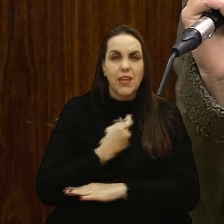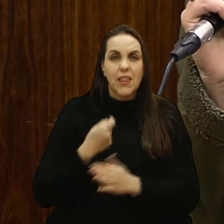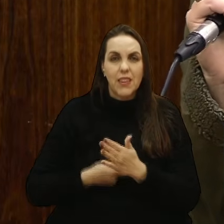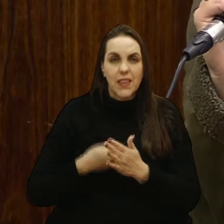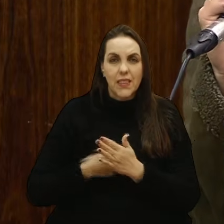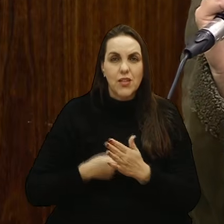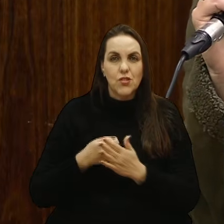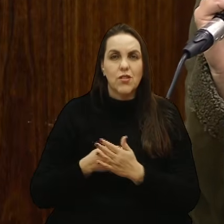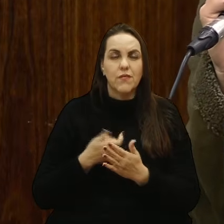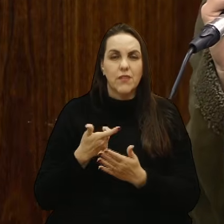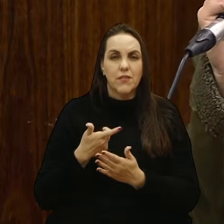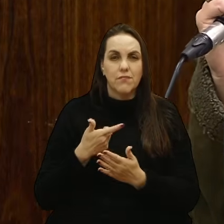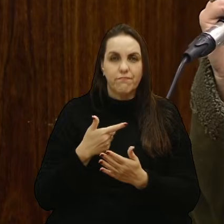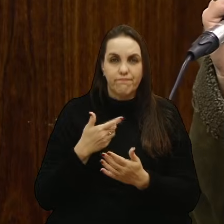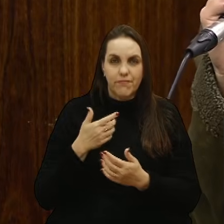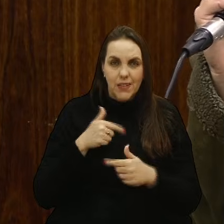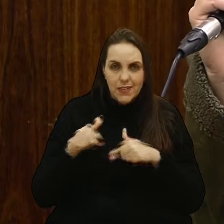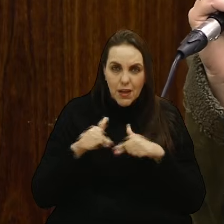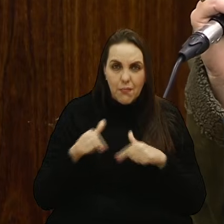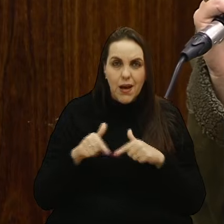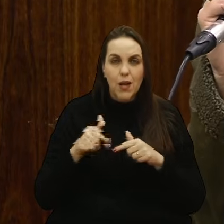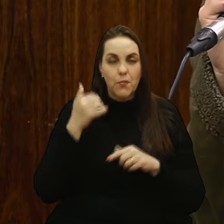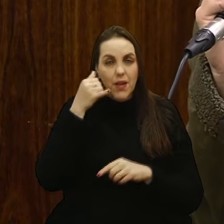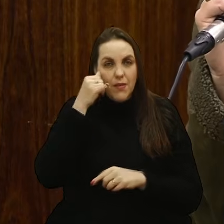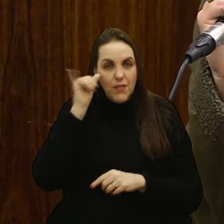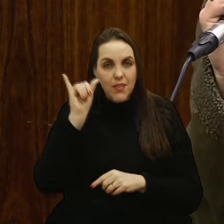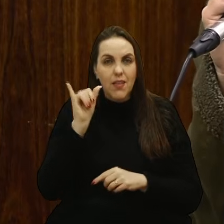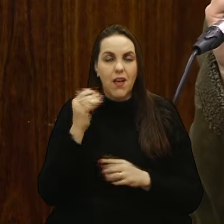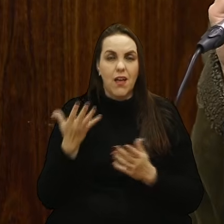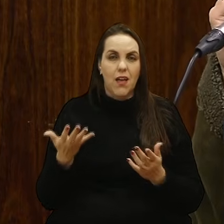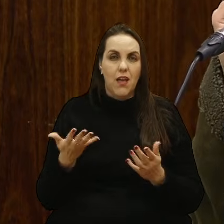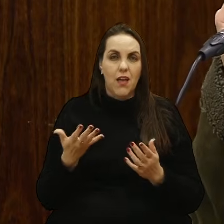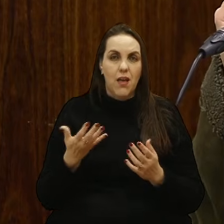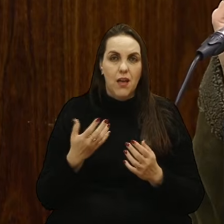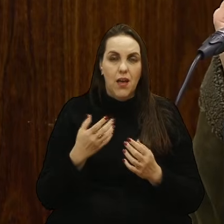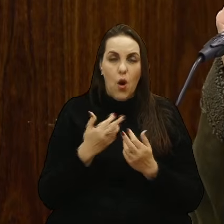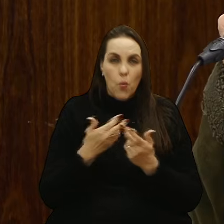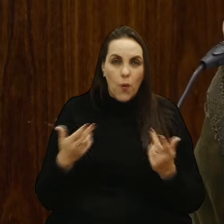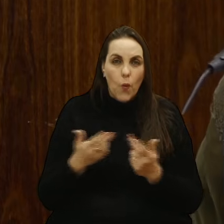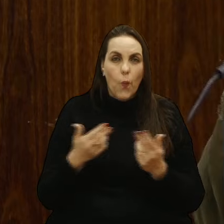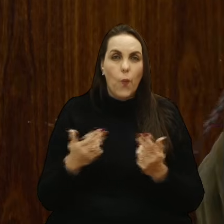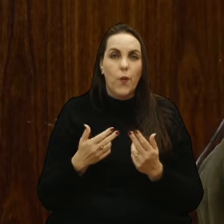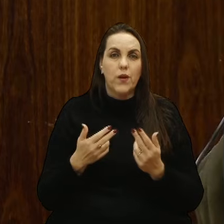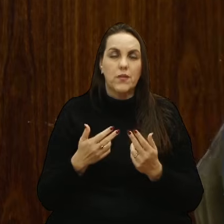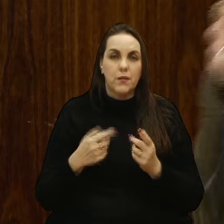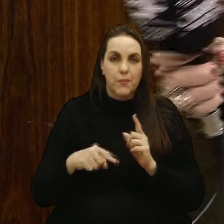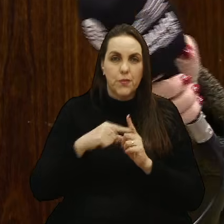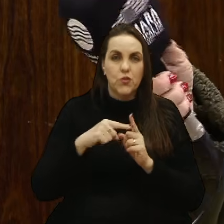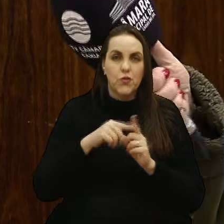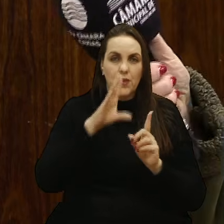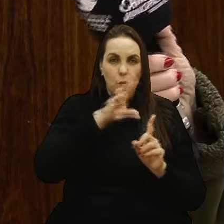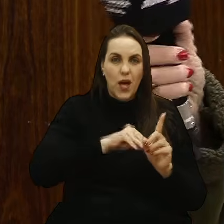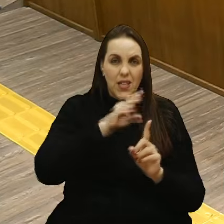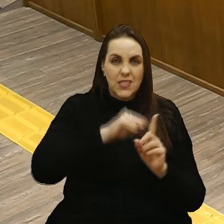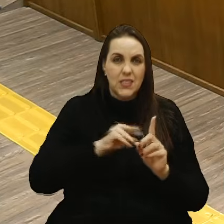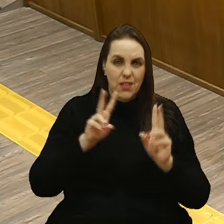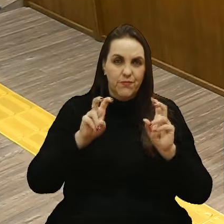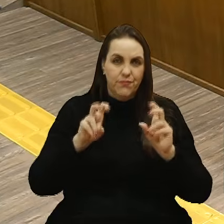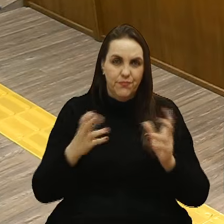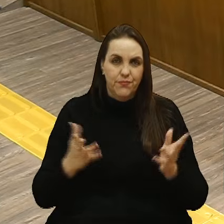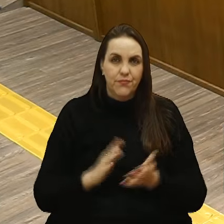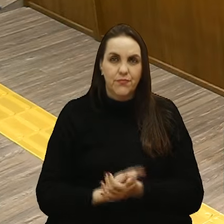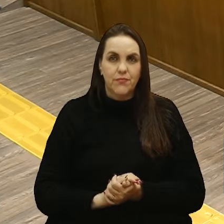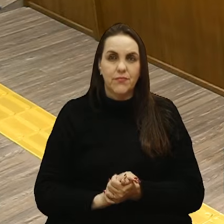de trabalho nessa área para prevenir alguma ação positiva nesse sentido, que foi uma pergunta que eu fiz também. Só